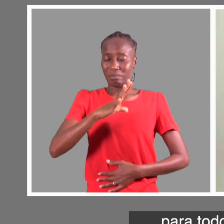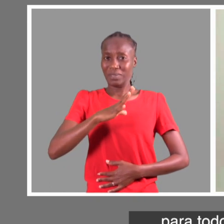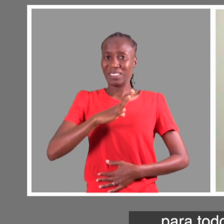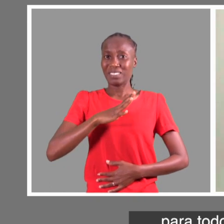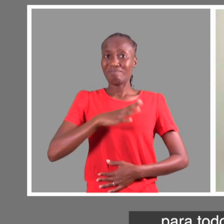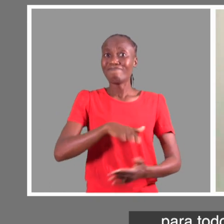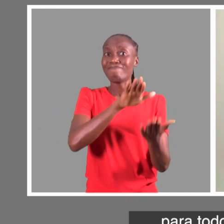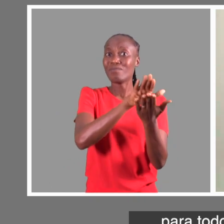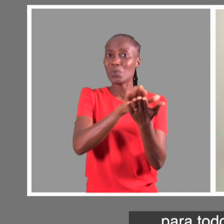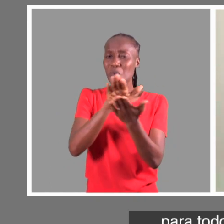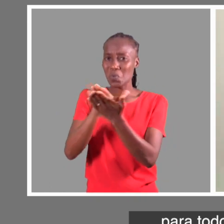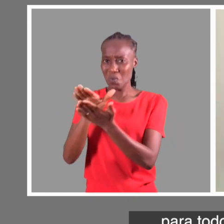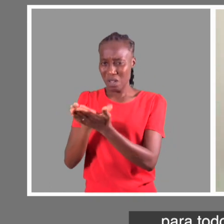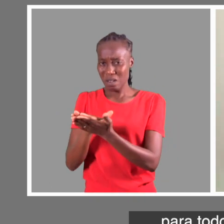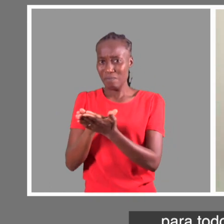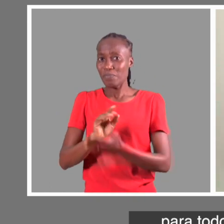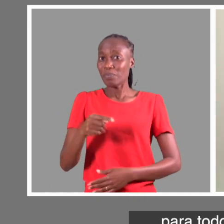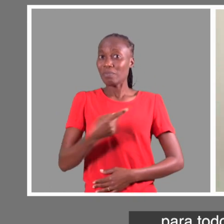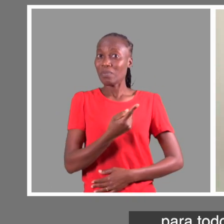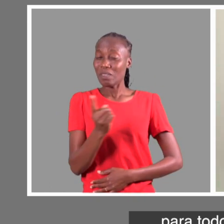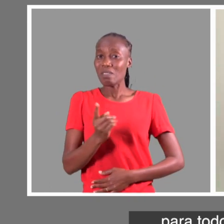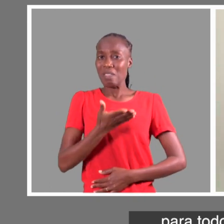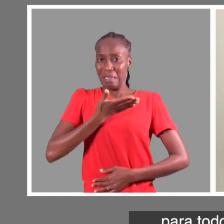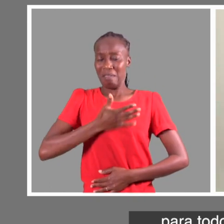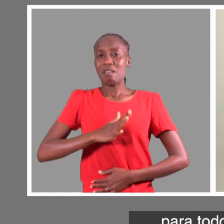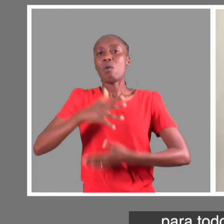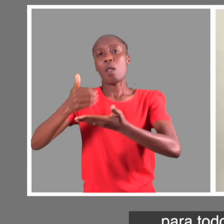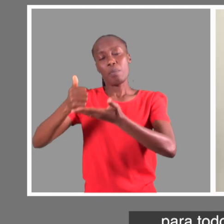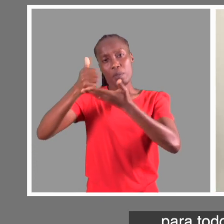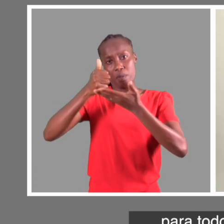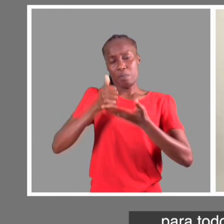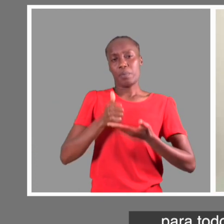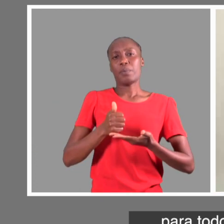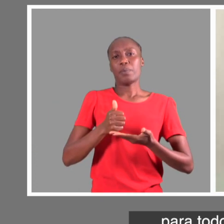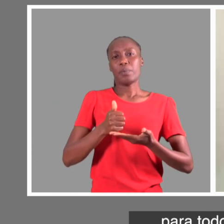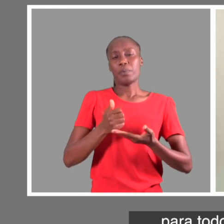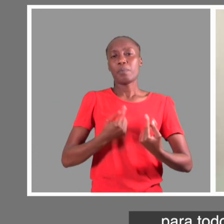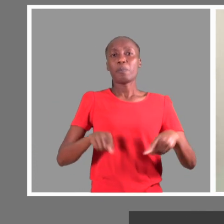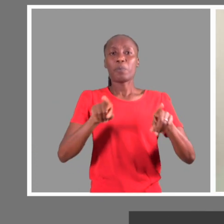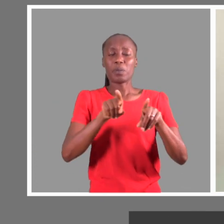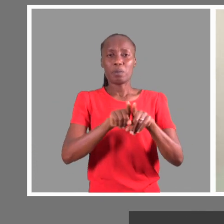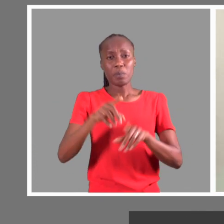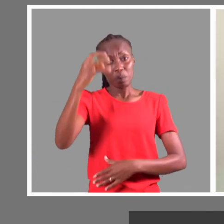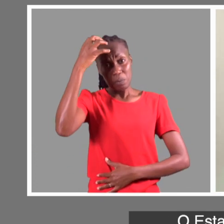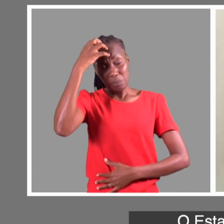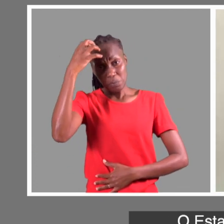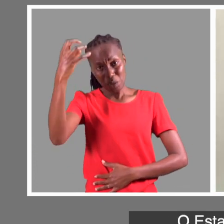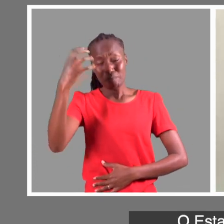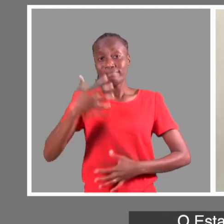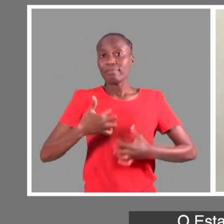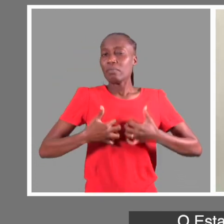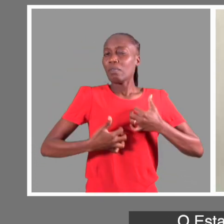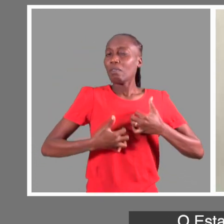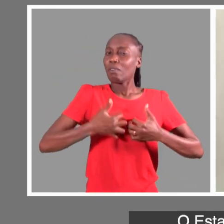termos acesso a todo tipo de serviço pelo qual pretendemos beneficiar. Também o